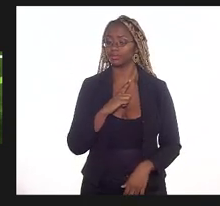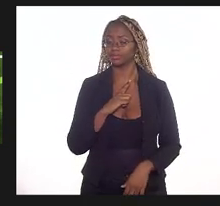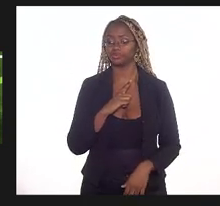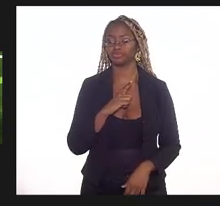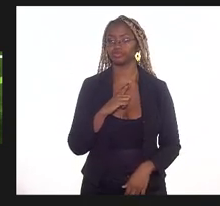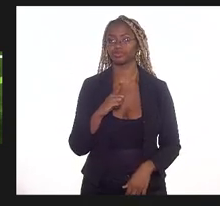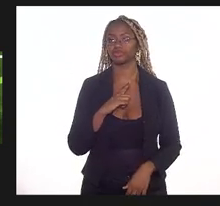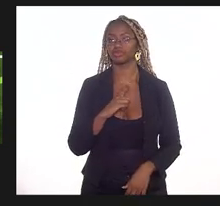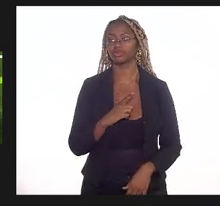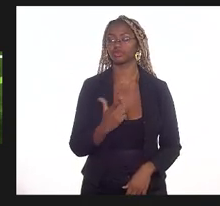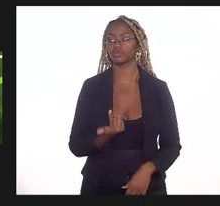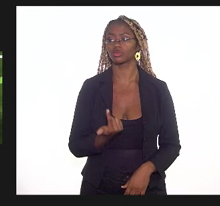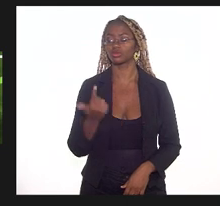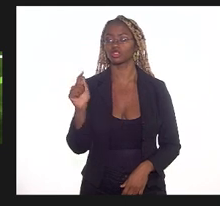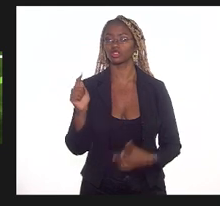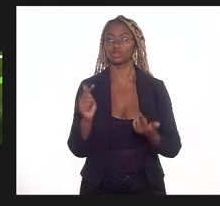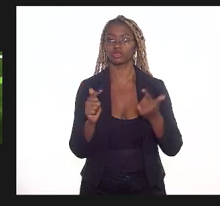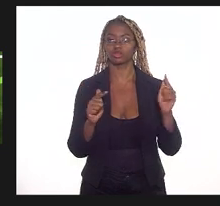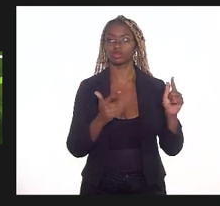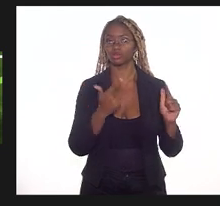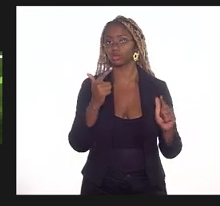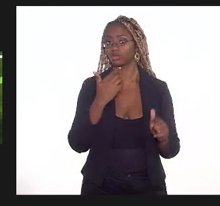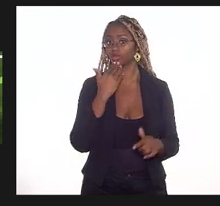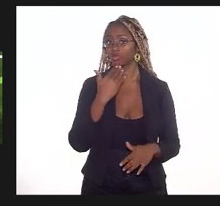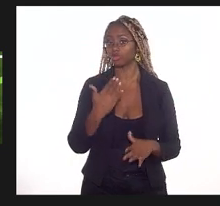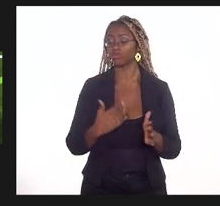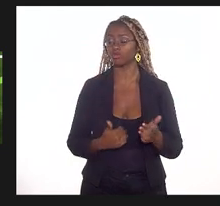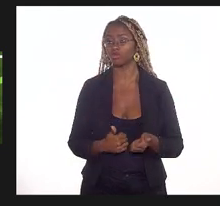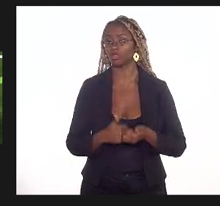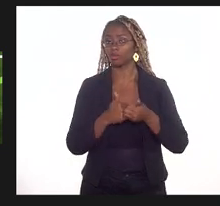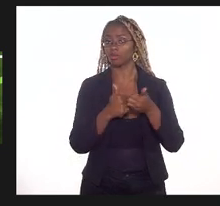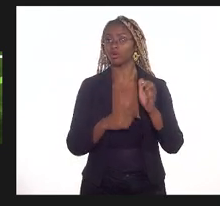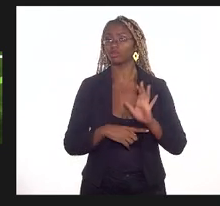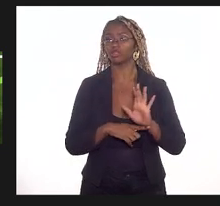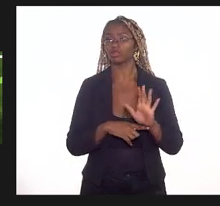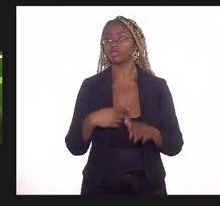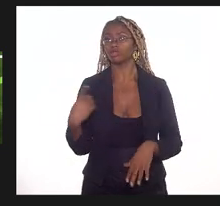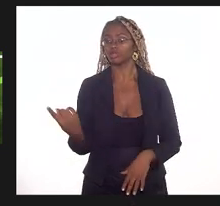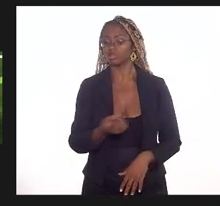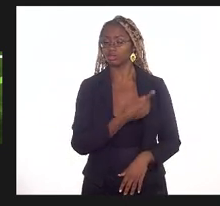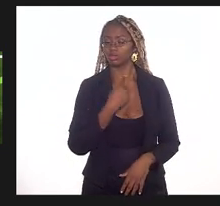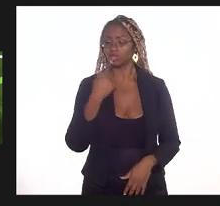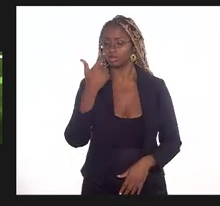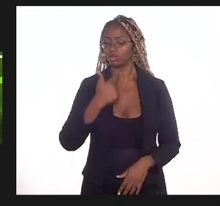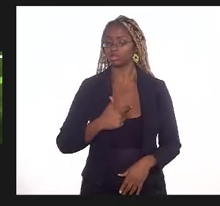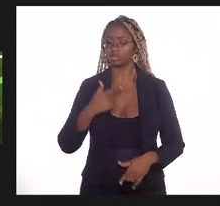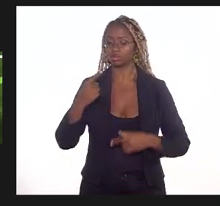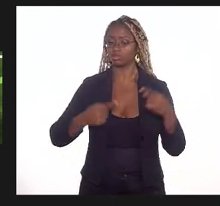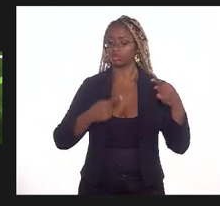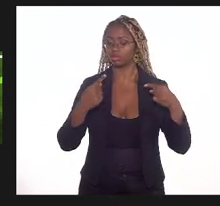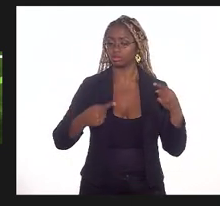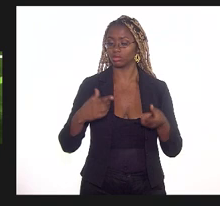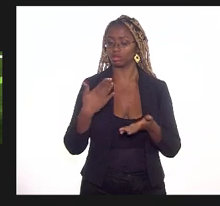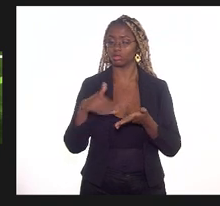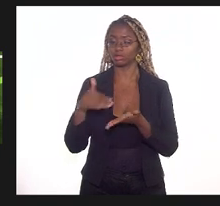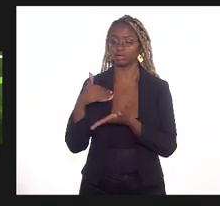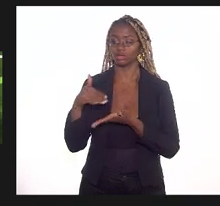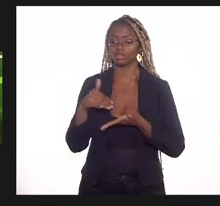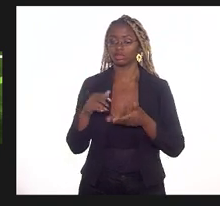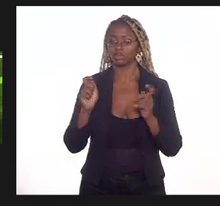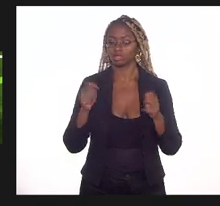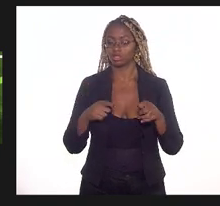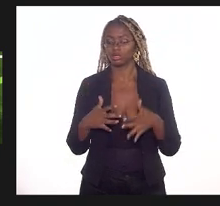outros tipos de ajuda que nós, como parlamentares e agora secretário de Estado, podemos